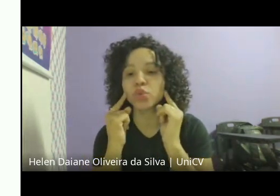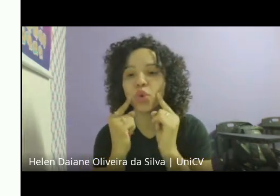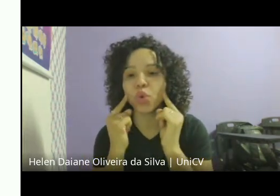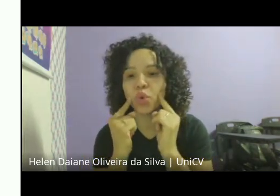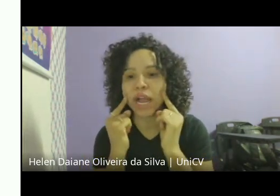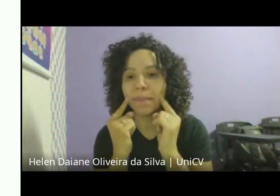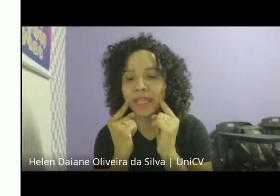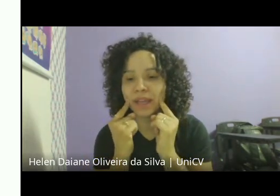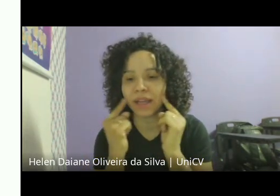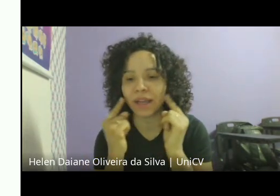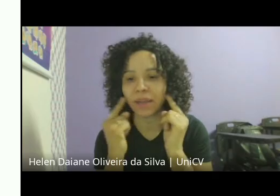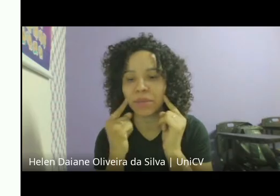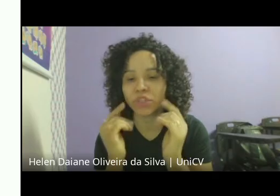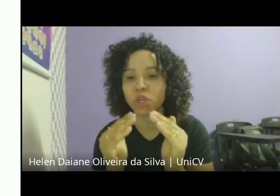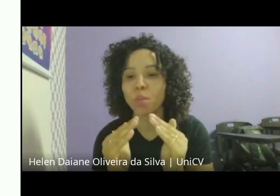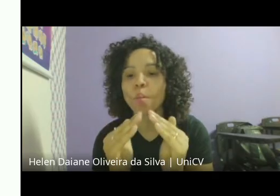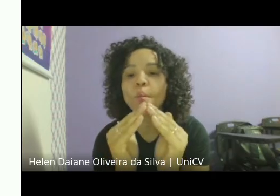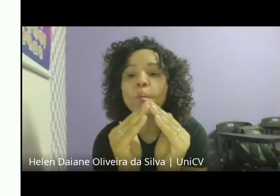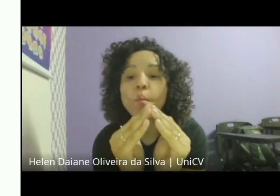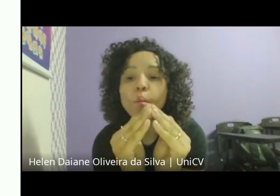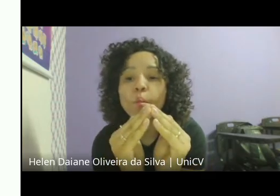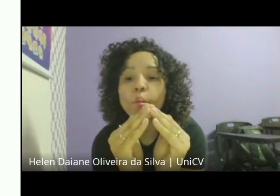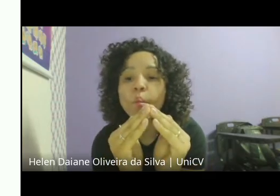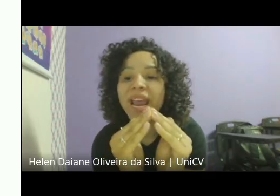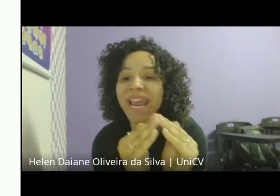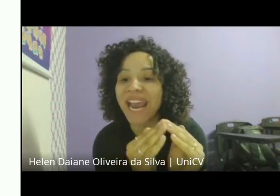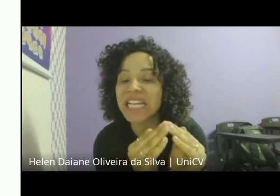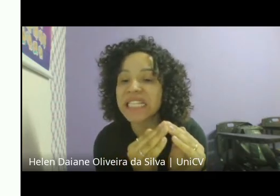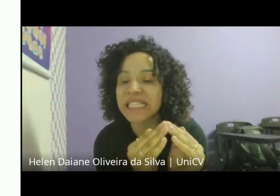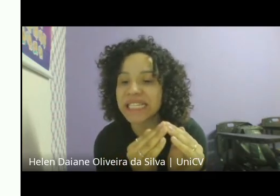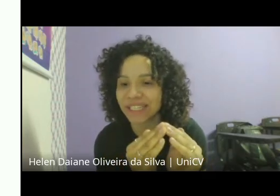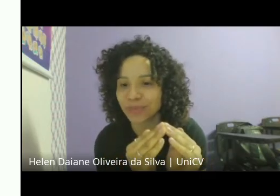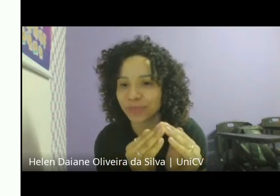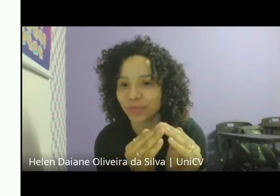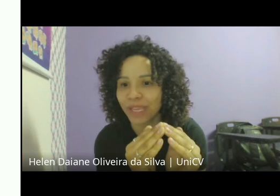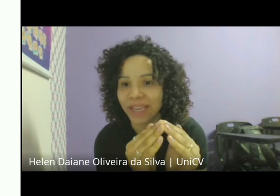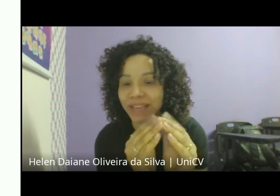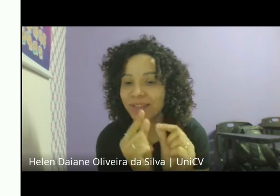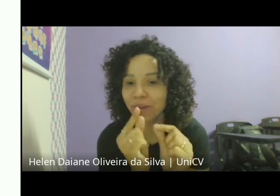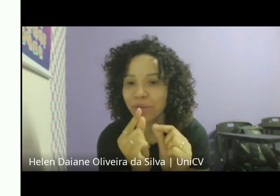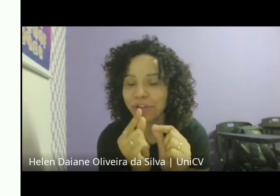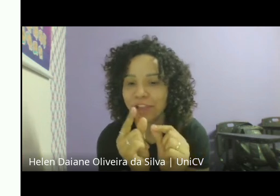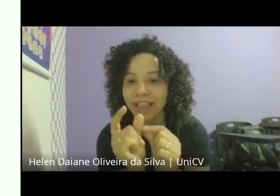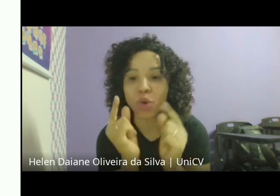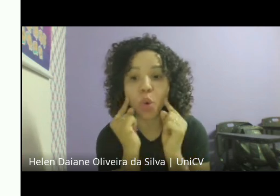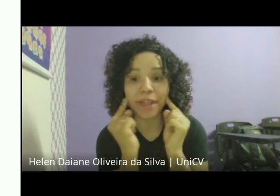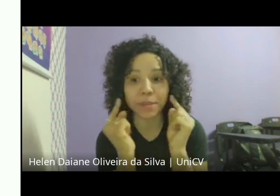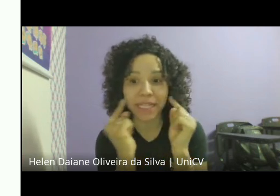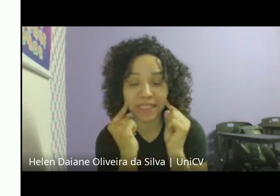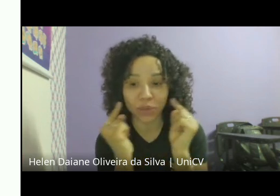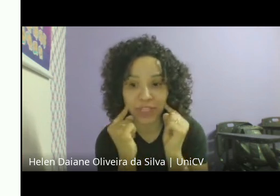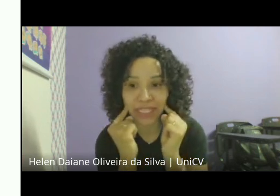eu sugo a minha bochecha, é casinha. Então, com